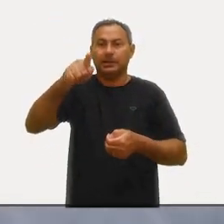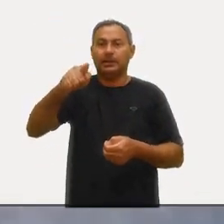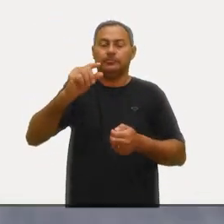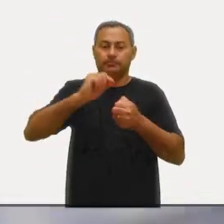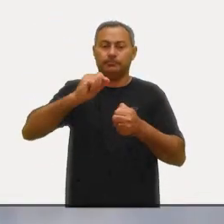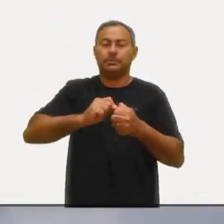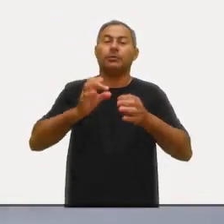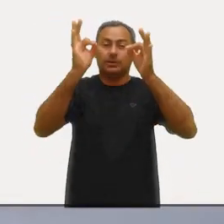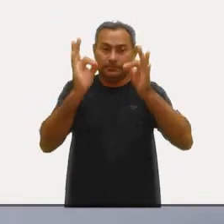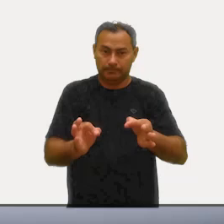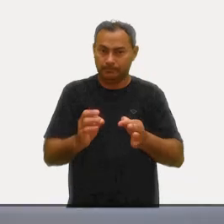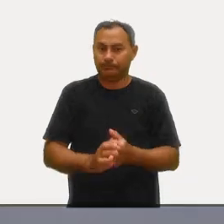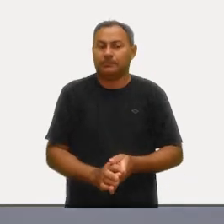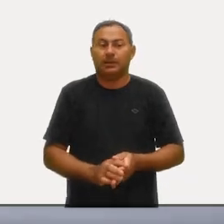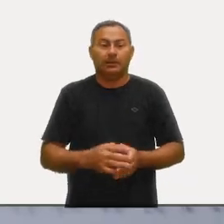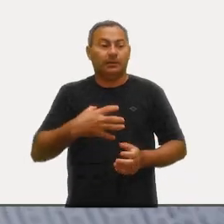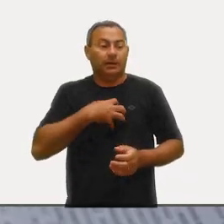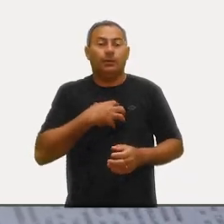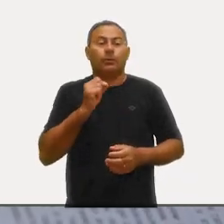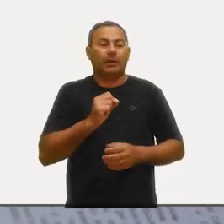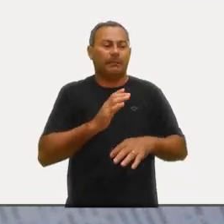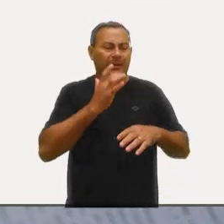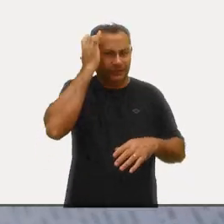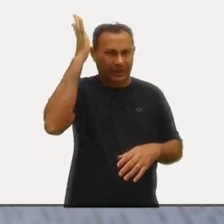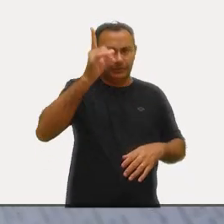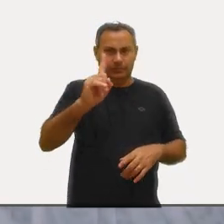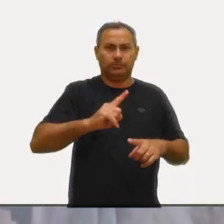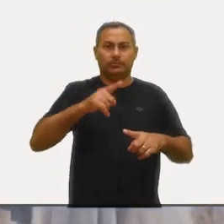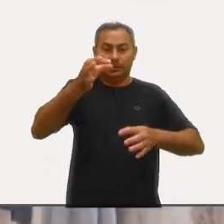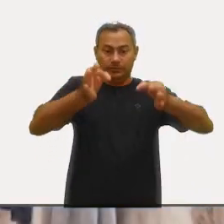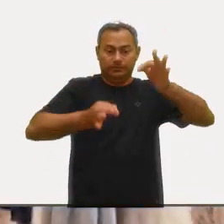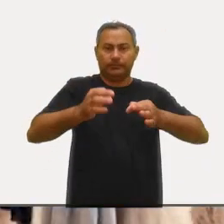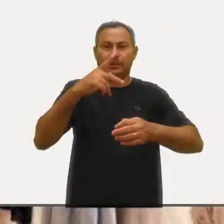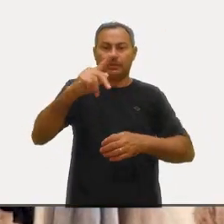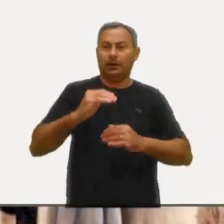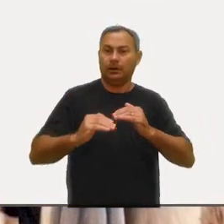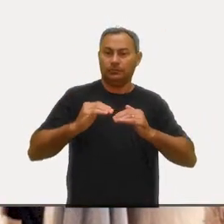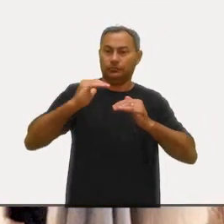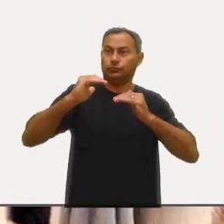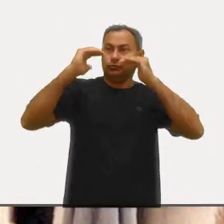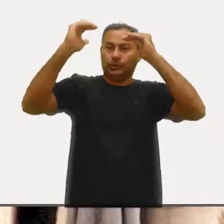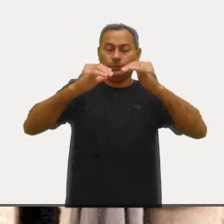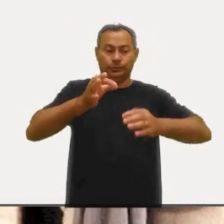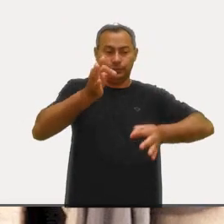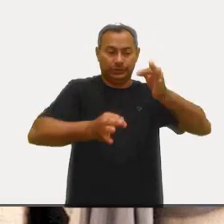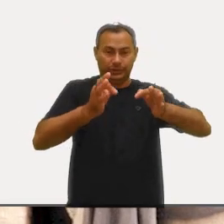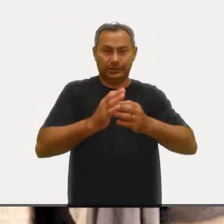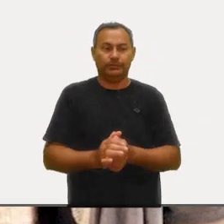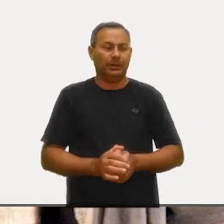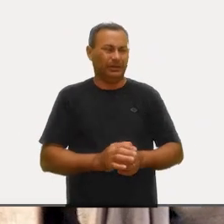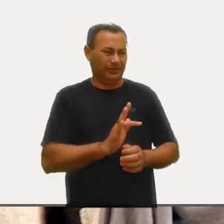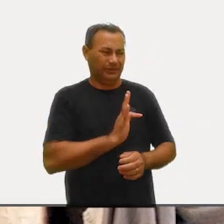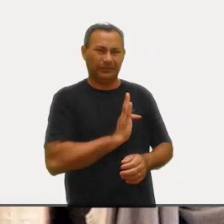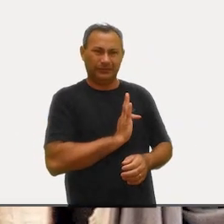quando você fizer o que é certo e não se contentar com o que é mais fácil, quando sua justiça for superior à justiça dos fariseus